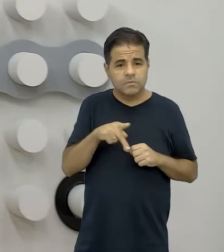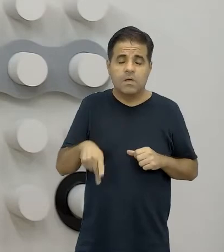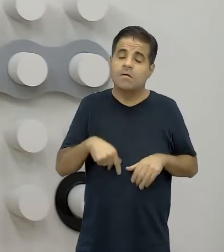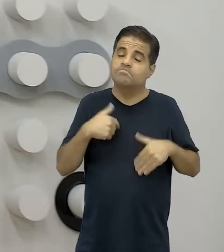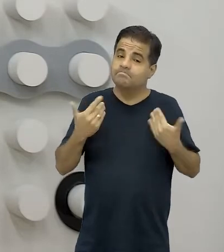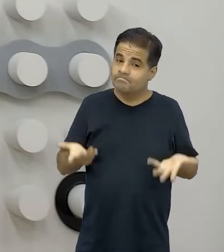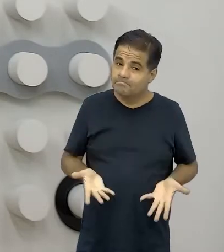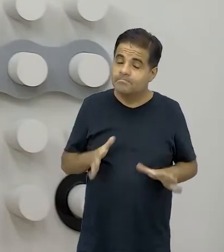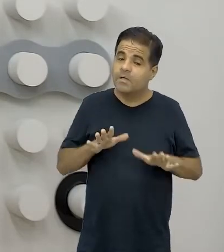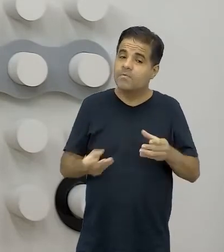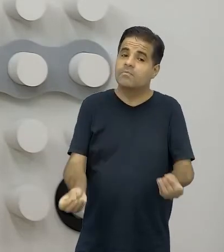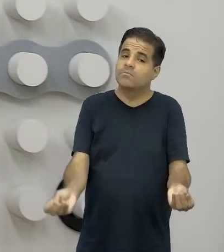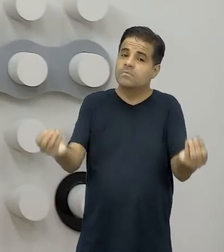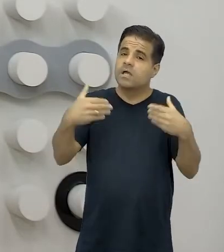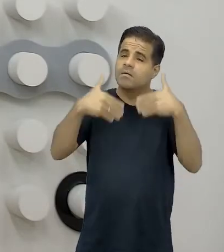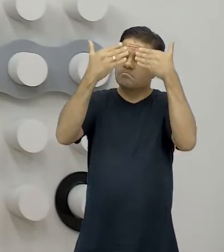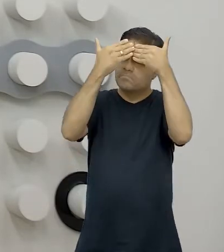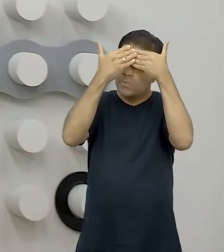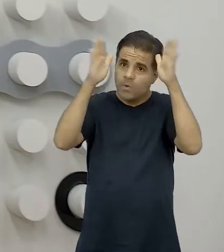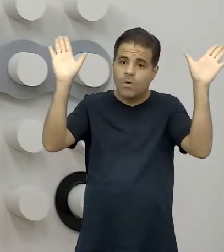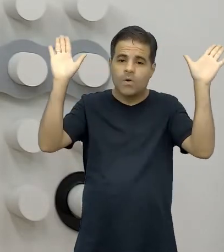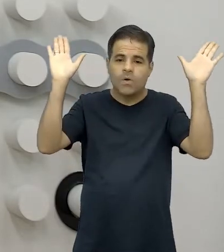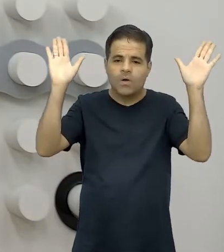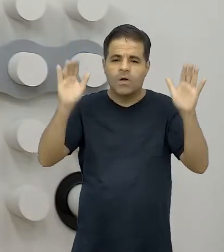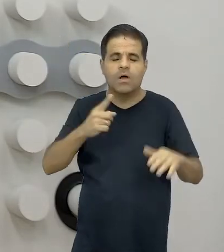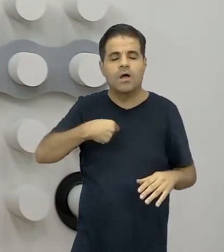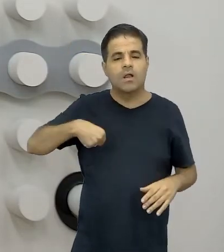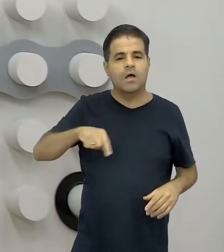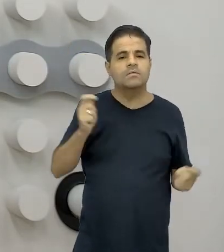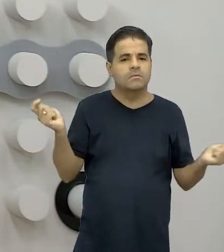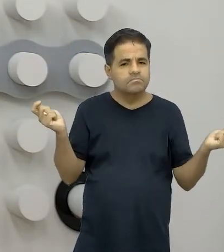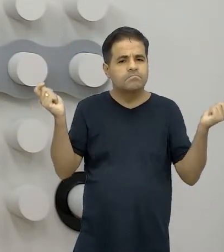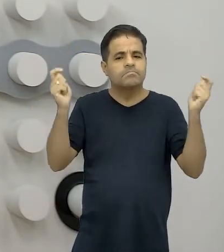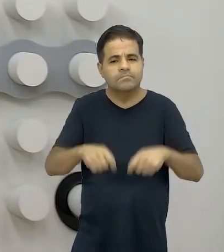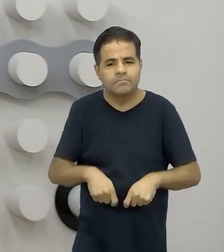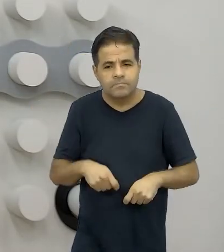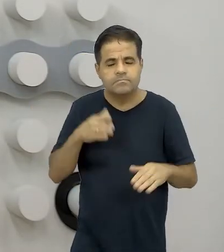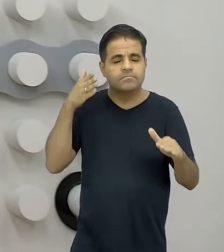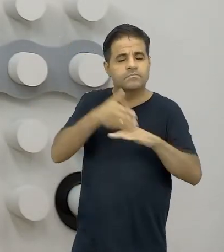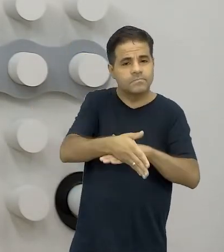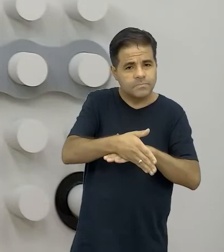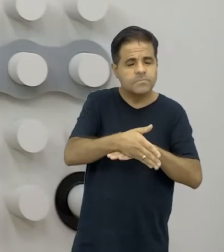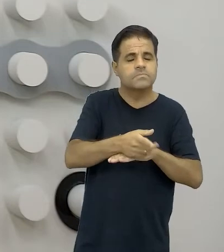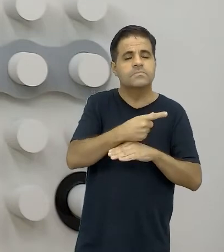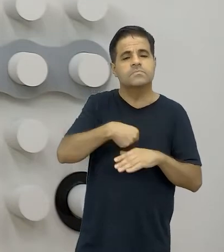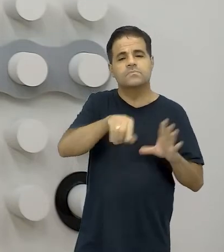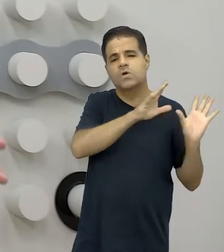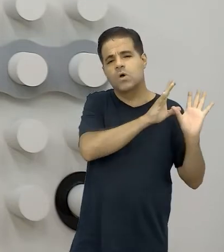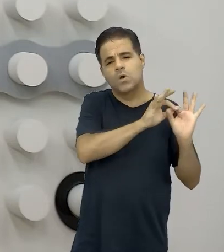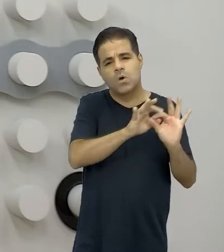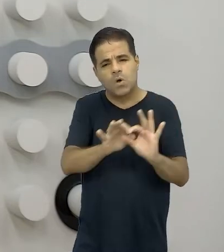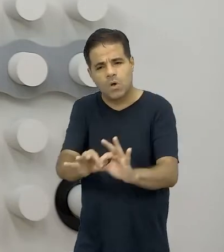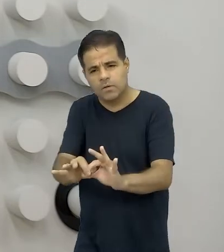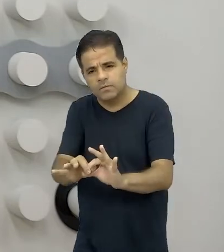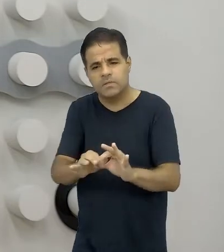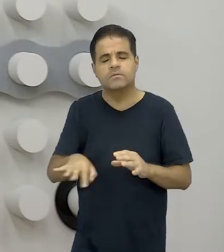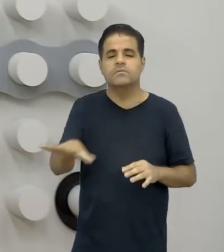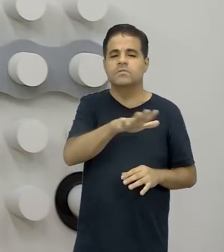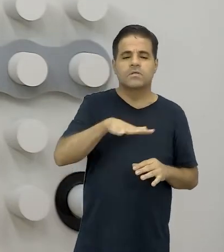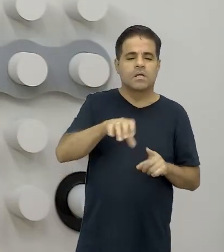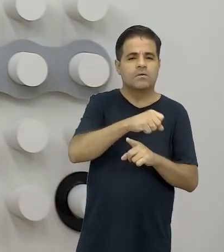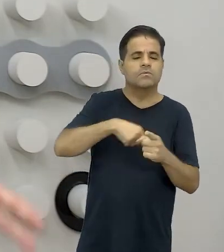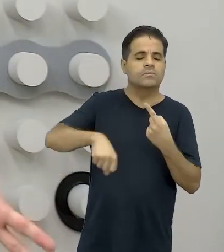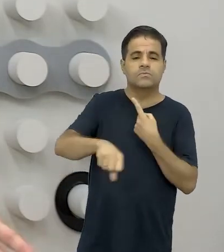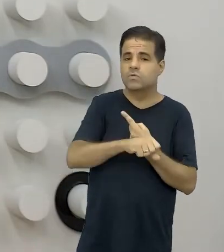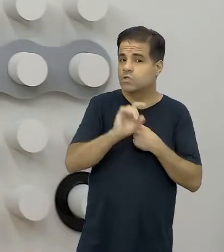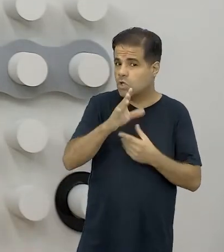talvez isso nos dê um pouco a dimensão também da nossa possibilidade de atuar num contexto mais geral, que é o da sociedade, ou